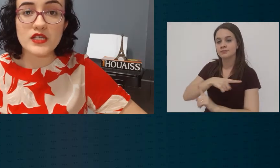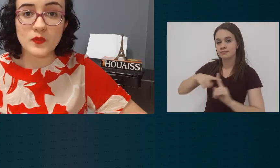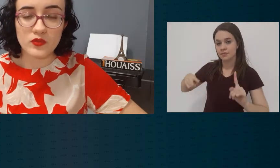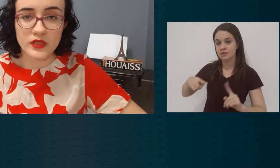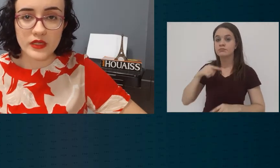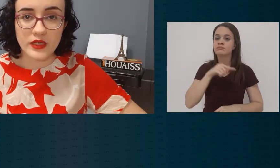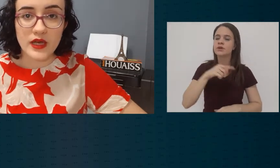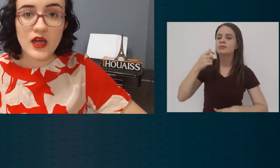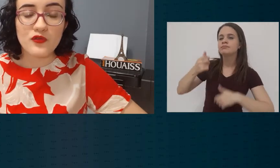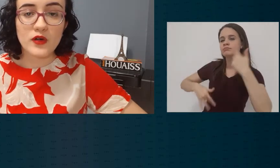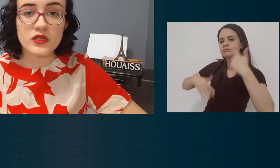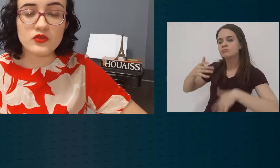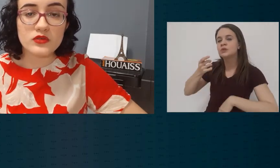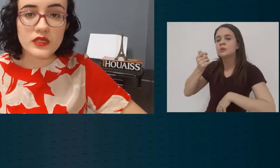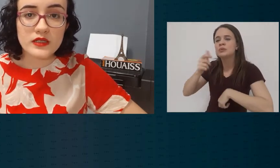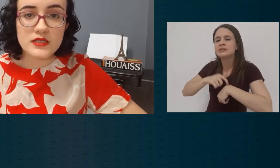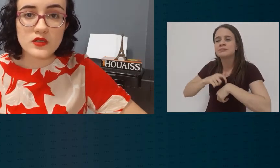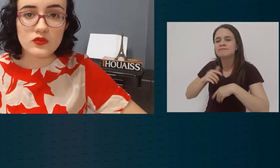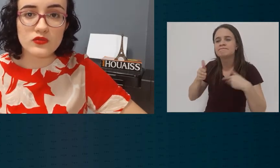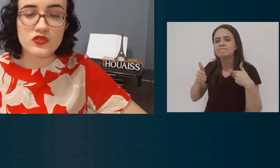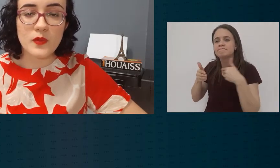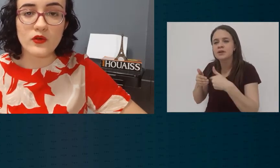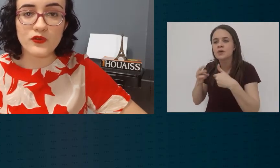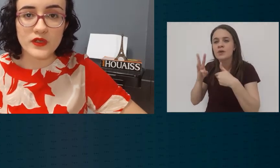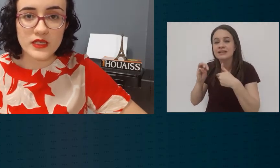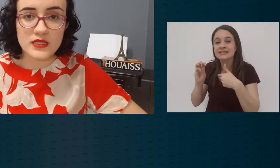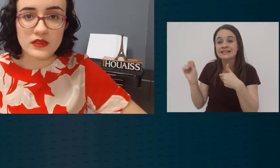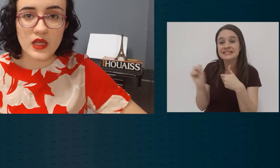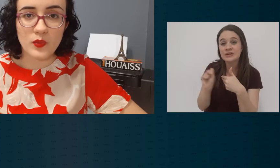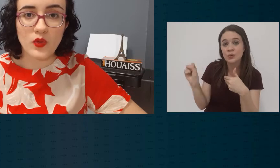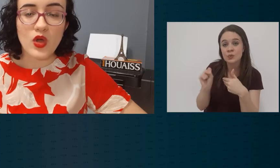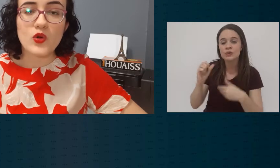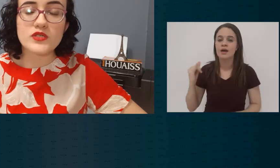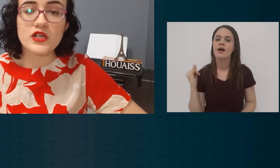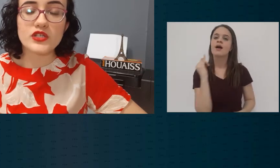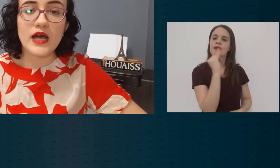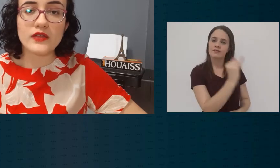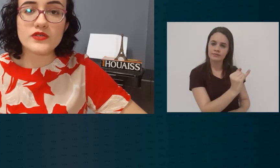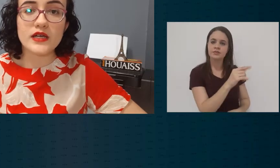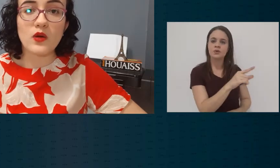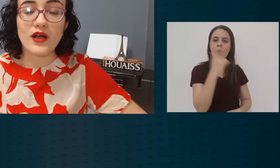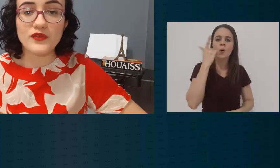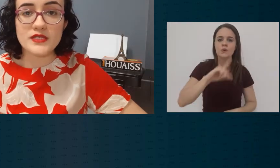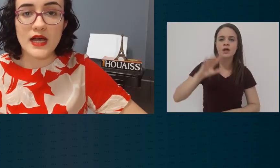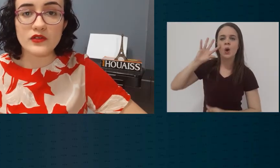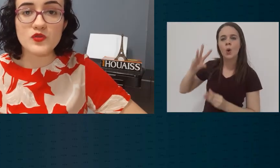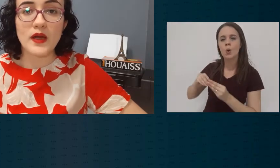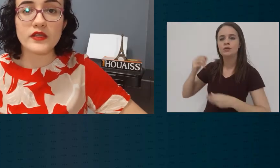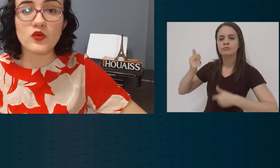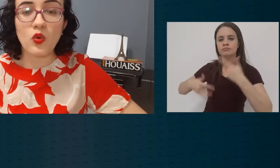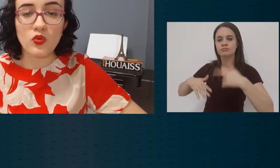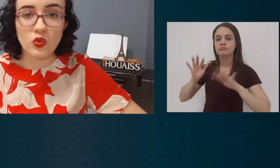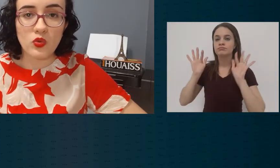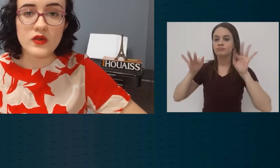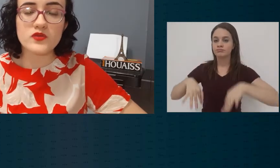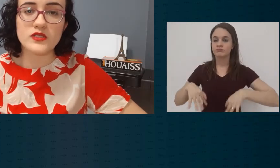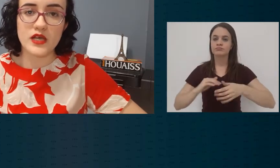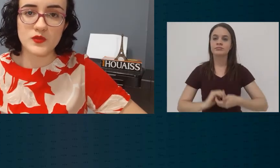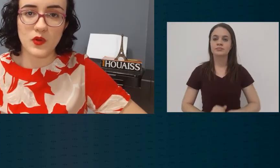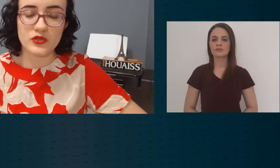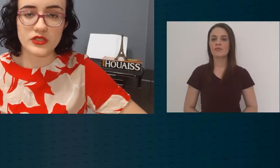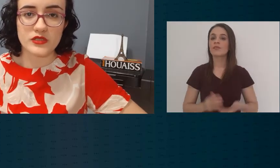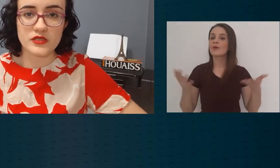para responder. Faltando 30 segundos para o fim desse tempo, os candidatos serão avisados para que concluam